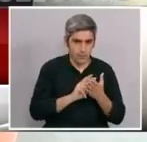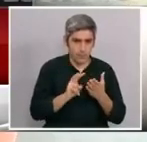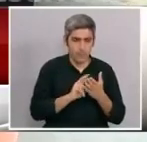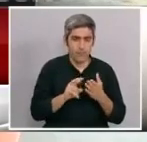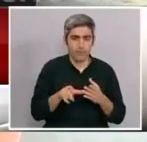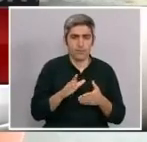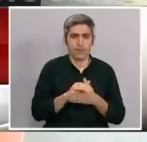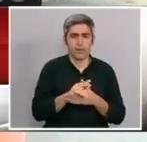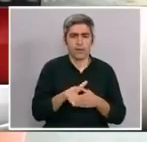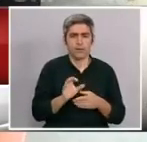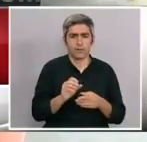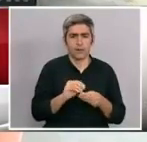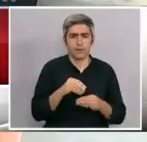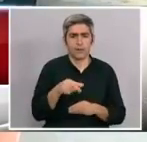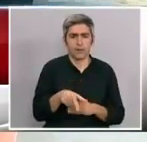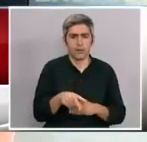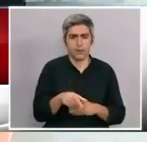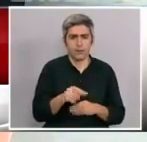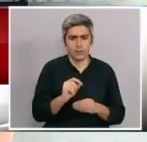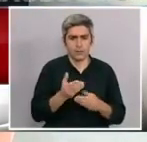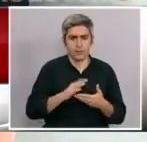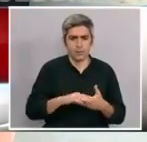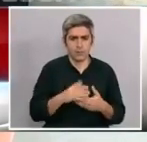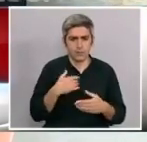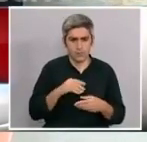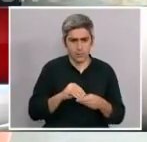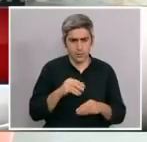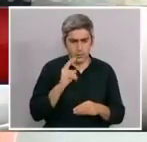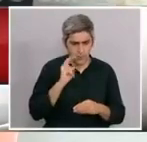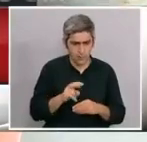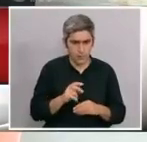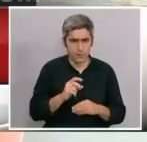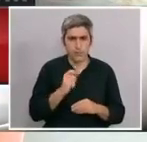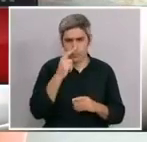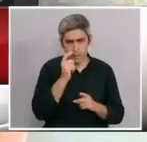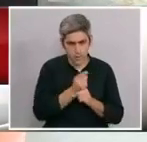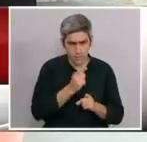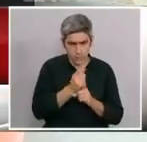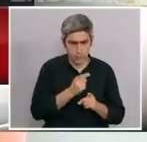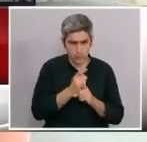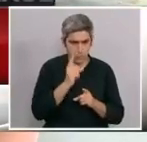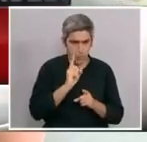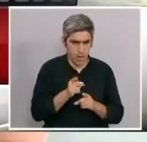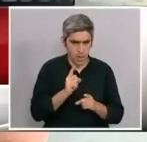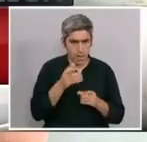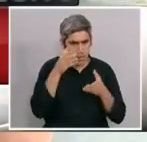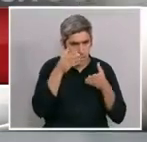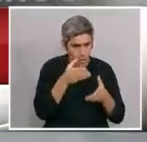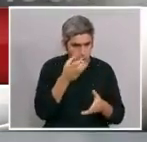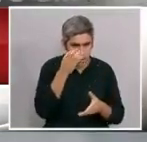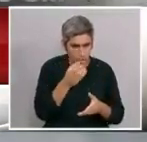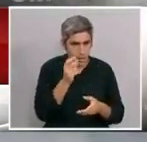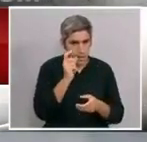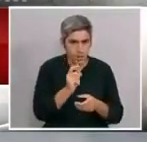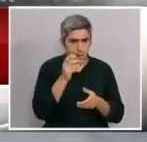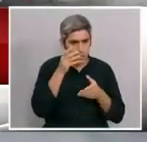as caixas. Então é que estas cartas ainda estão abertas, ainda estão fechadas, a gente ia abri-as. E era sempre a mesma pessoa? Havia uma mulher que era obcecada? Era sempre